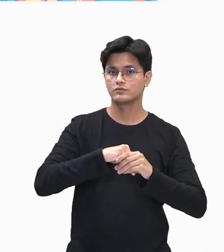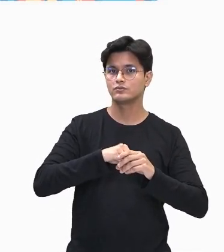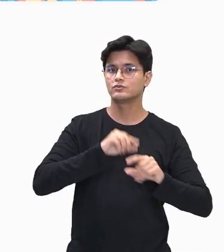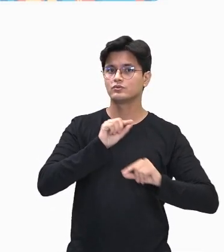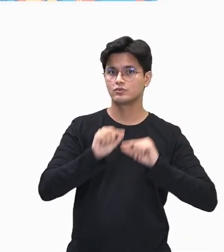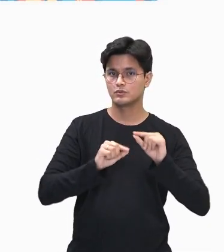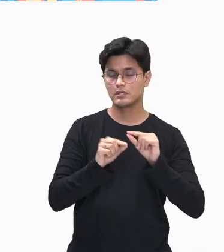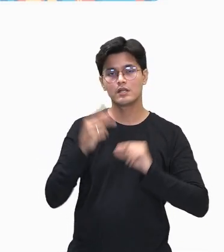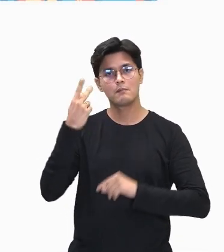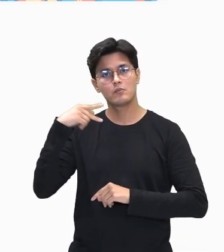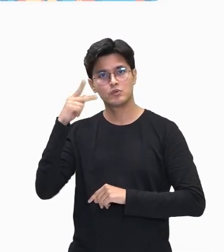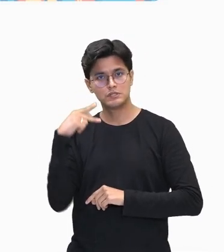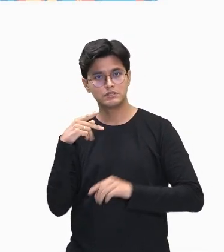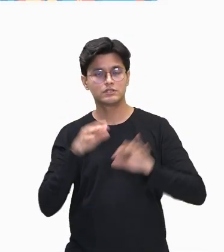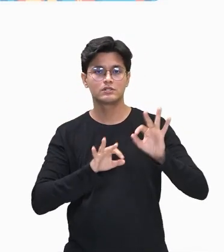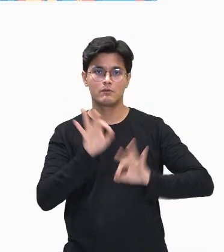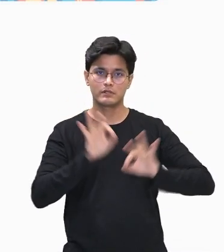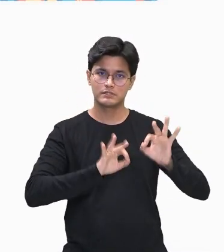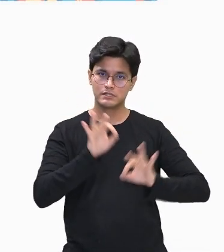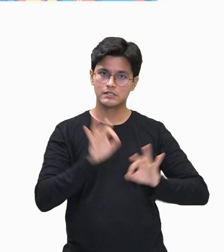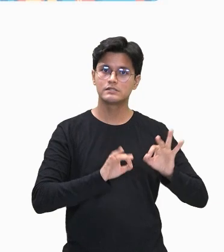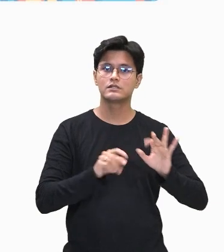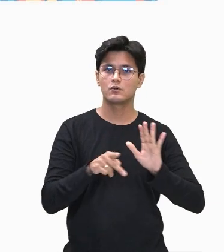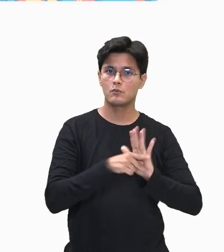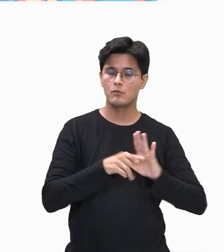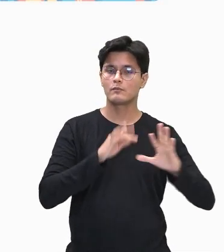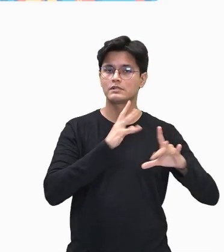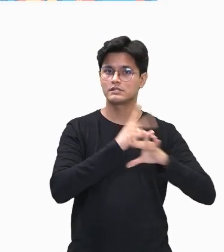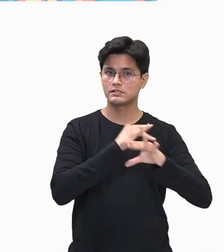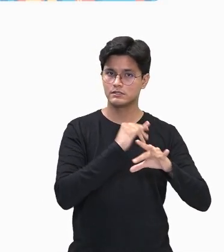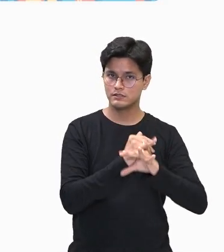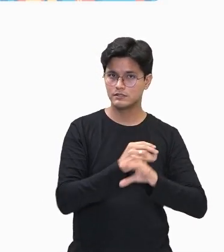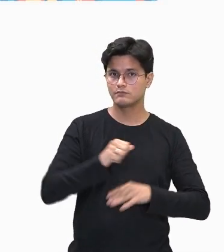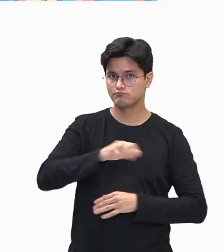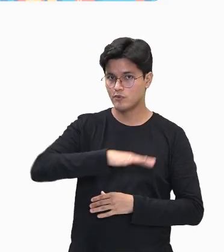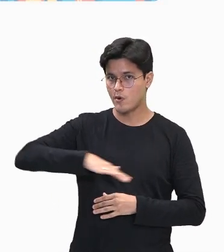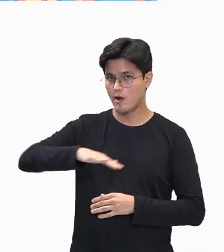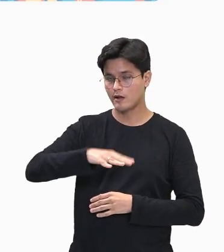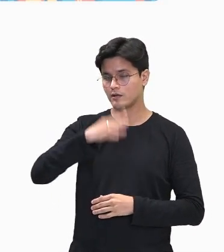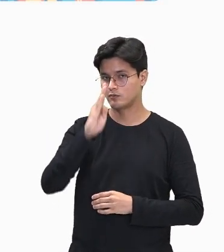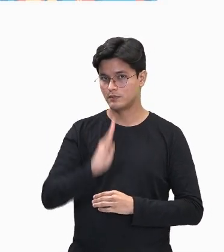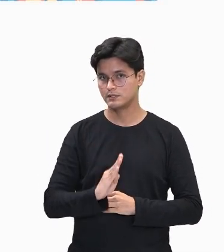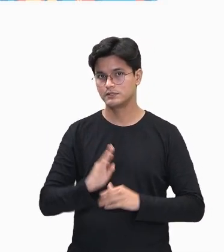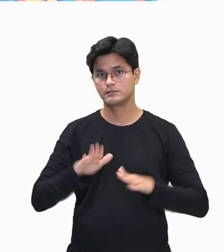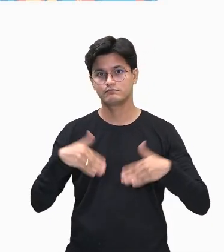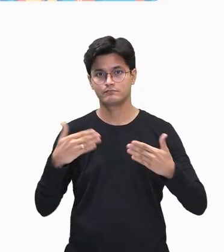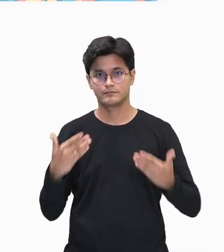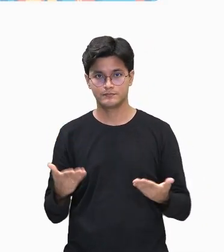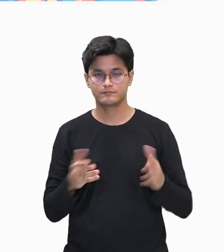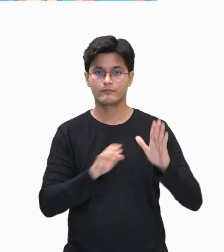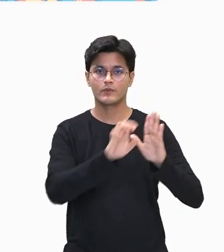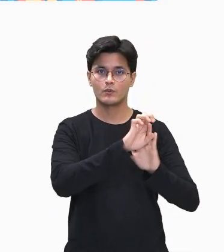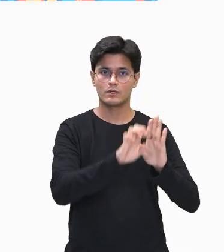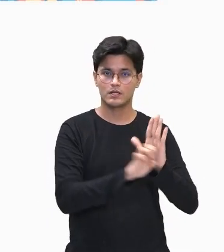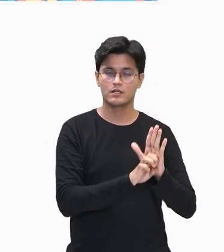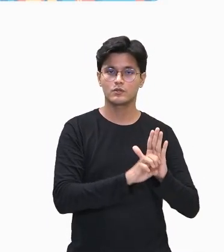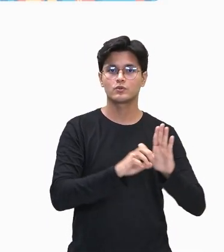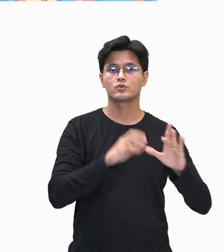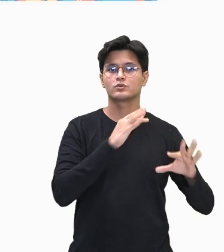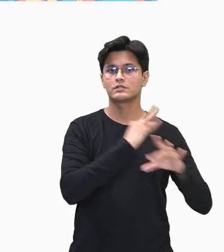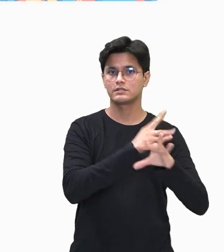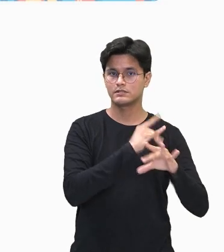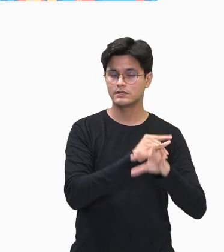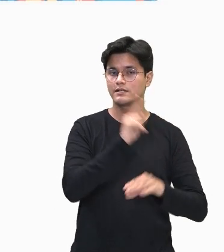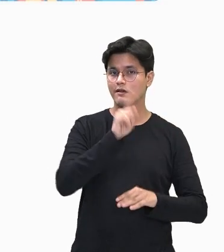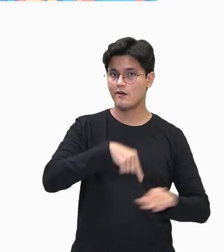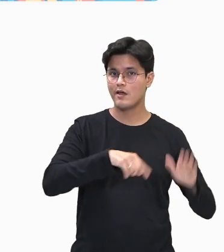da política de planejamento urbano do território brasileiro. Então, o Estatuto da Cidade é a